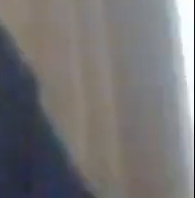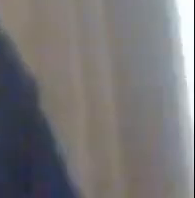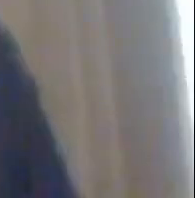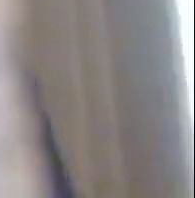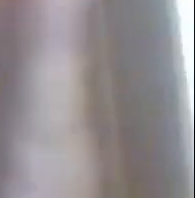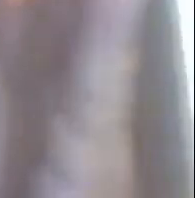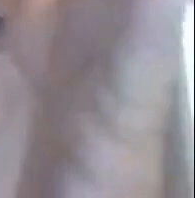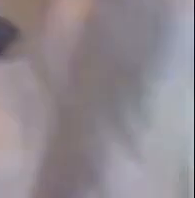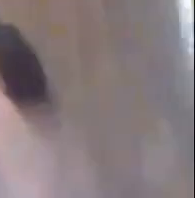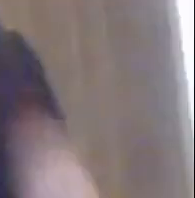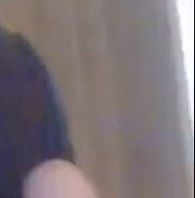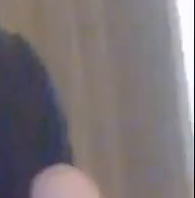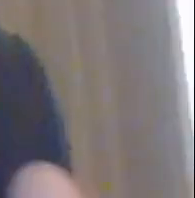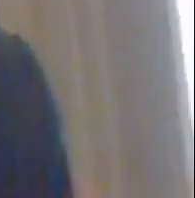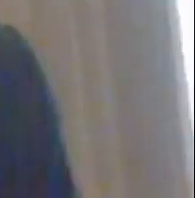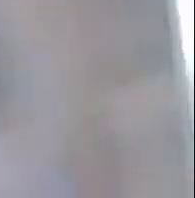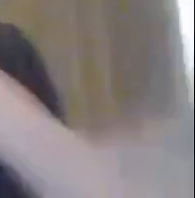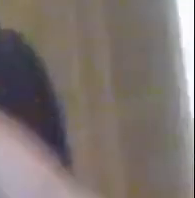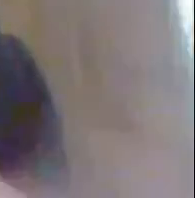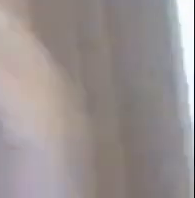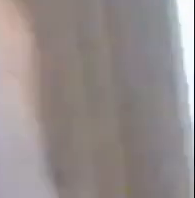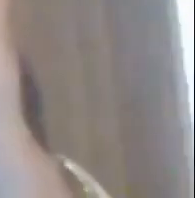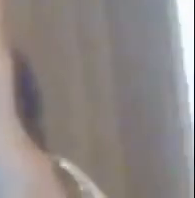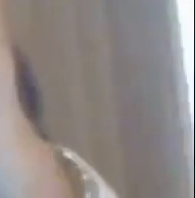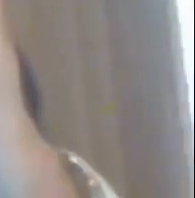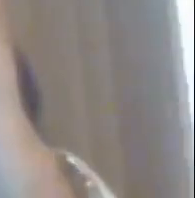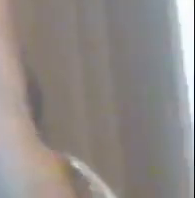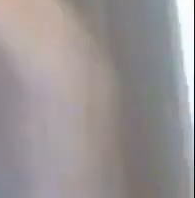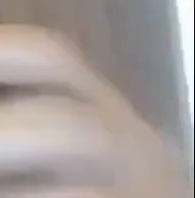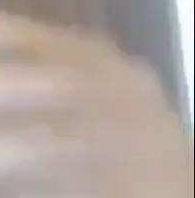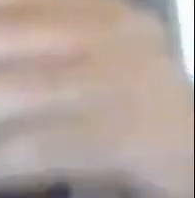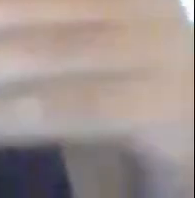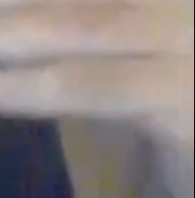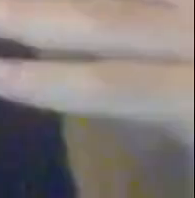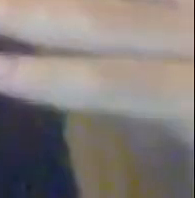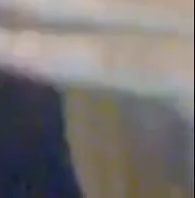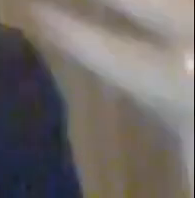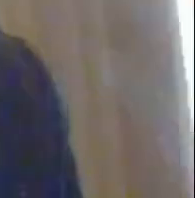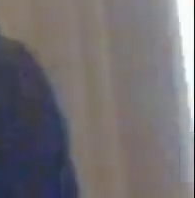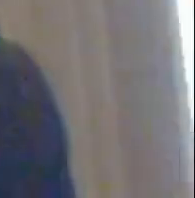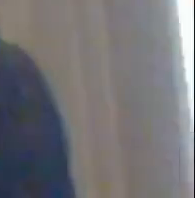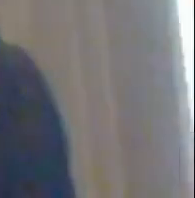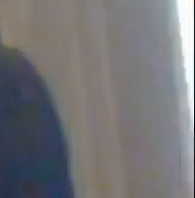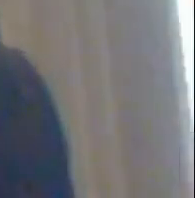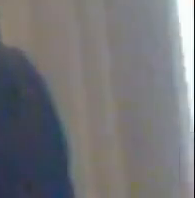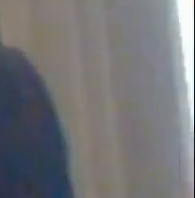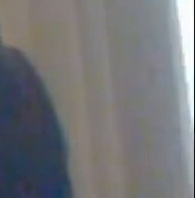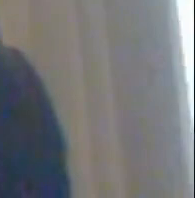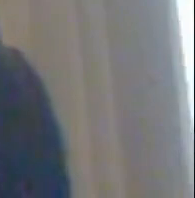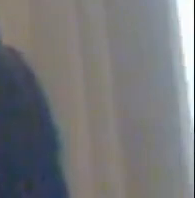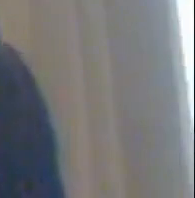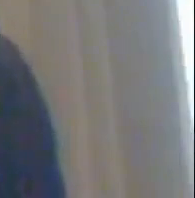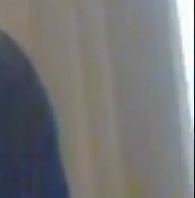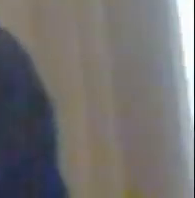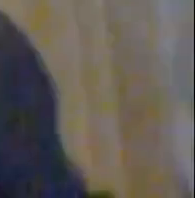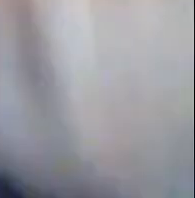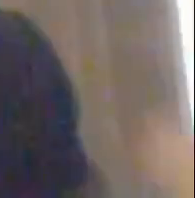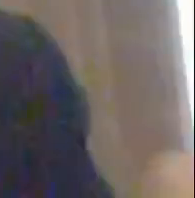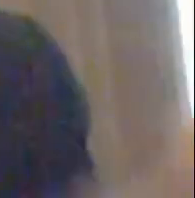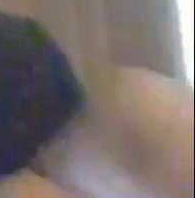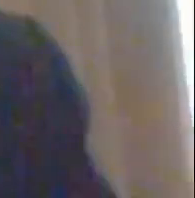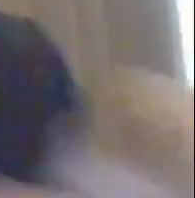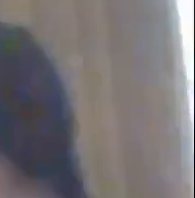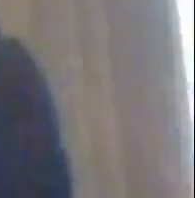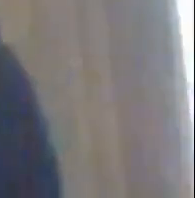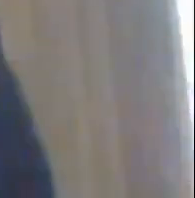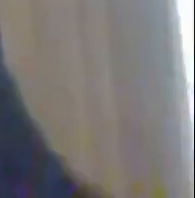contas, a coleta geral está acontecendo. Esses resíduos estão sendo depositados em aterros sanitários. Mas